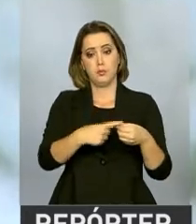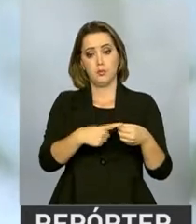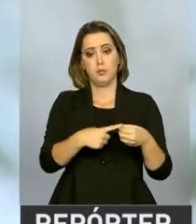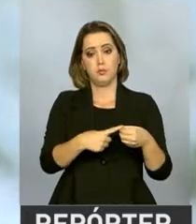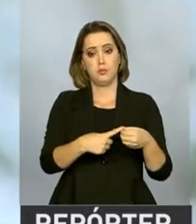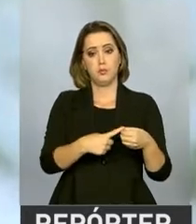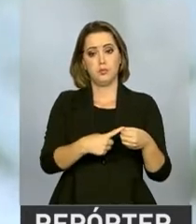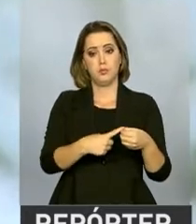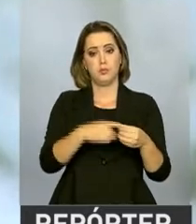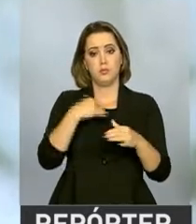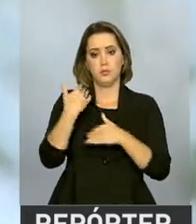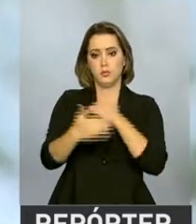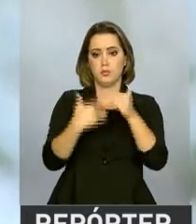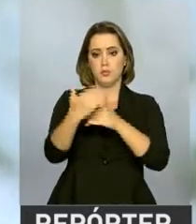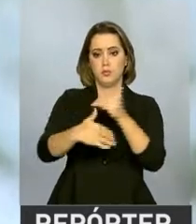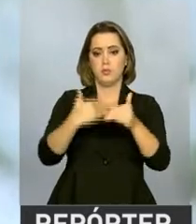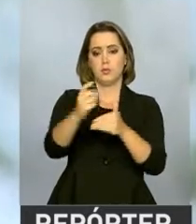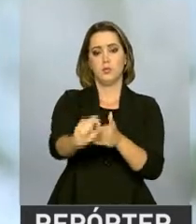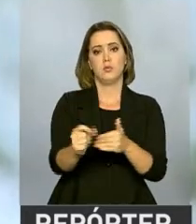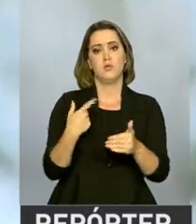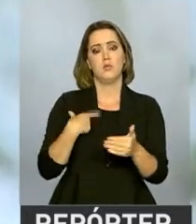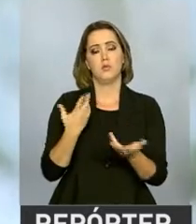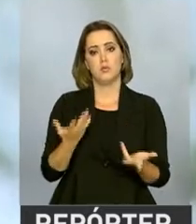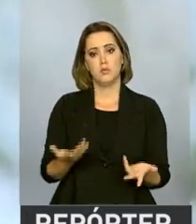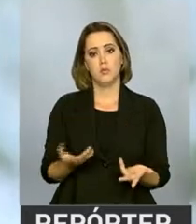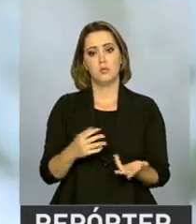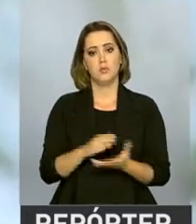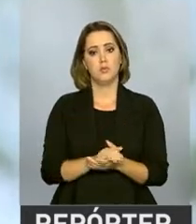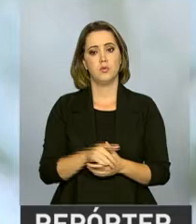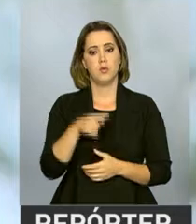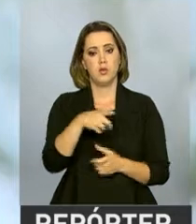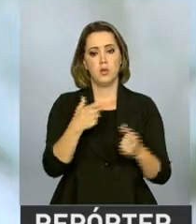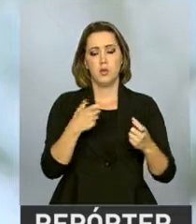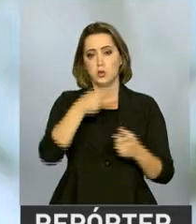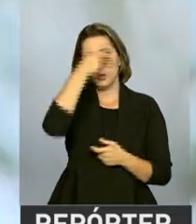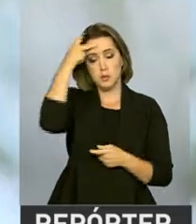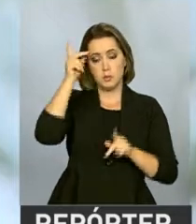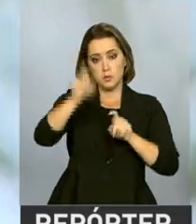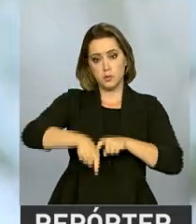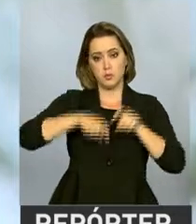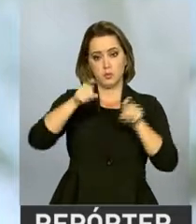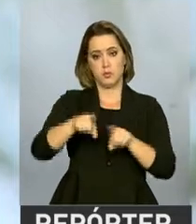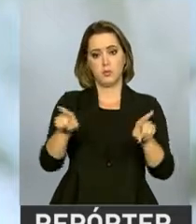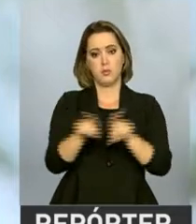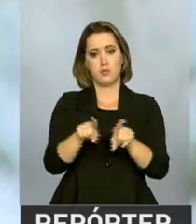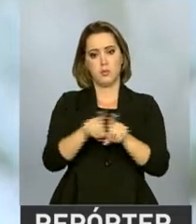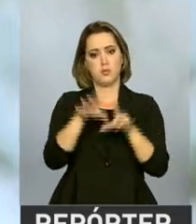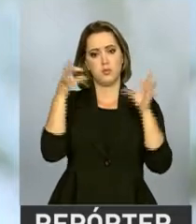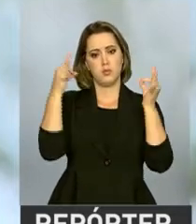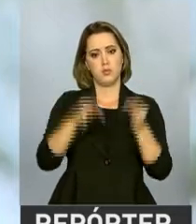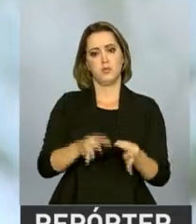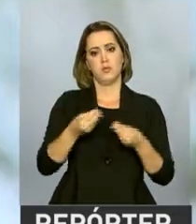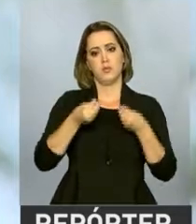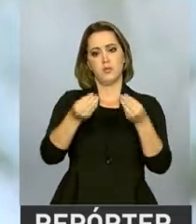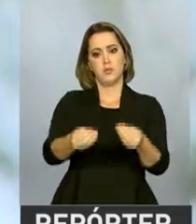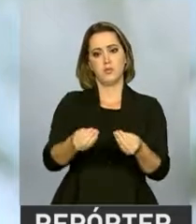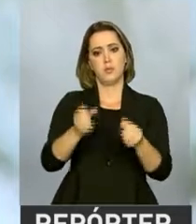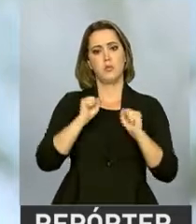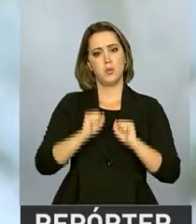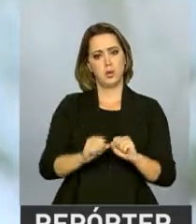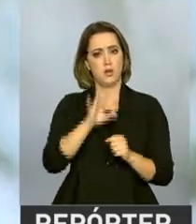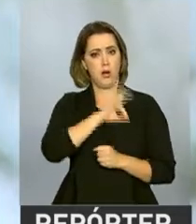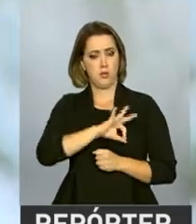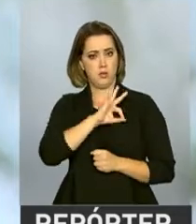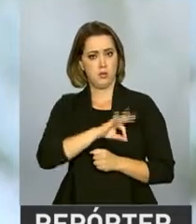fruto tempo para podermos poderemos dizer assim onde os agricultores também com certeza garantirão sustenta